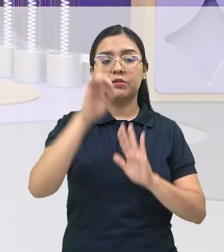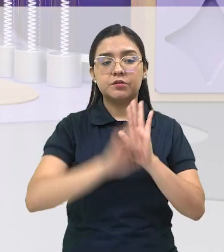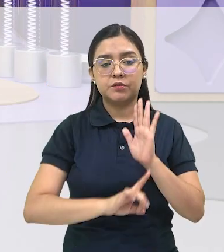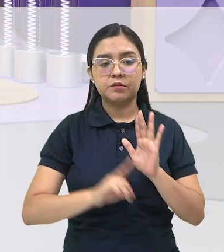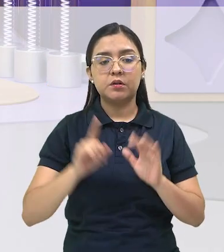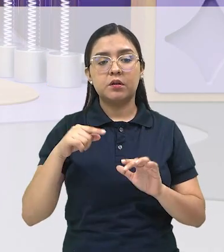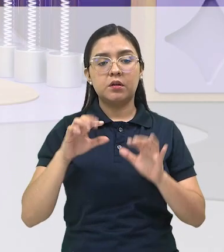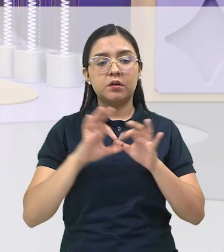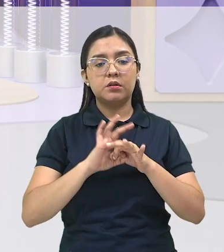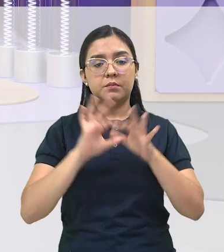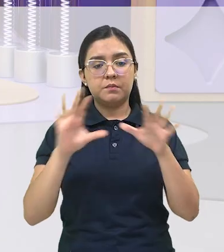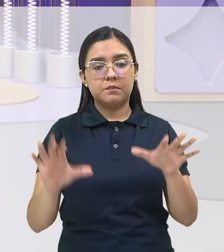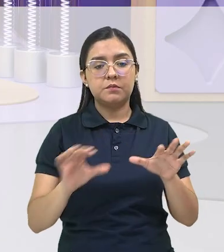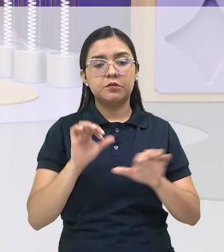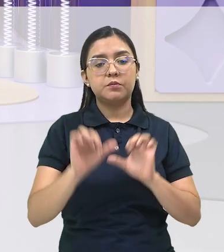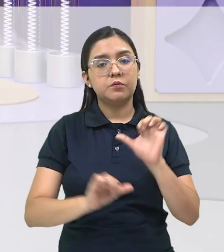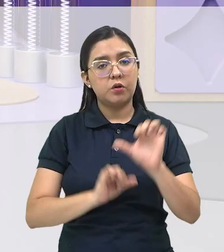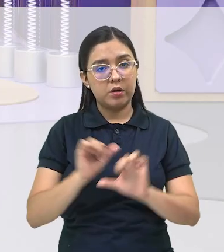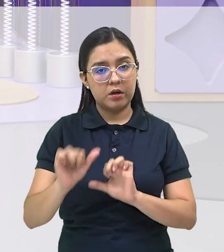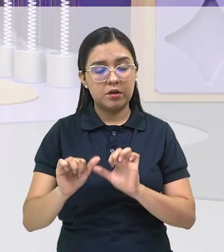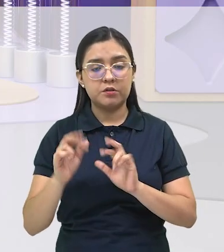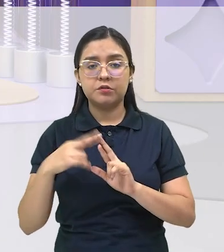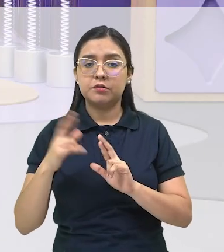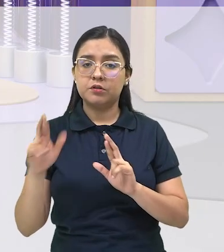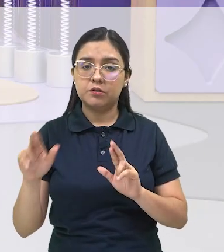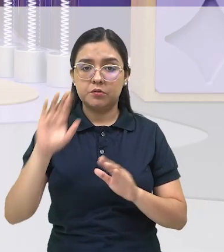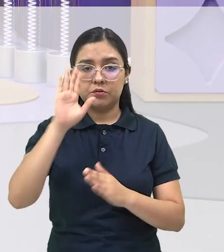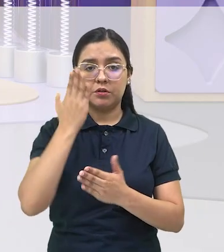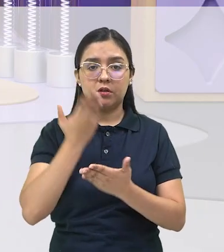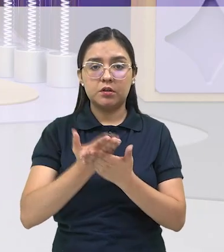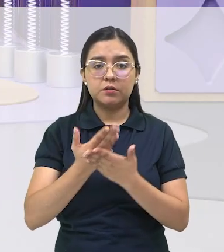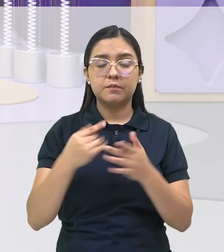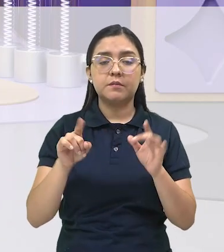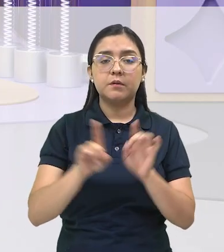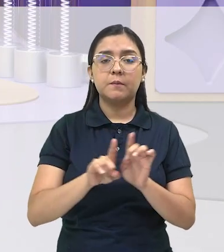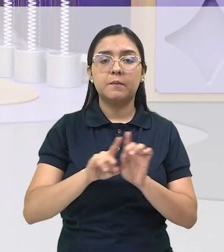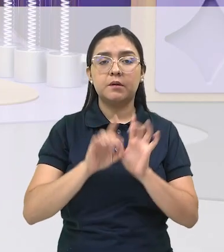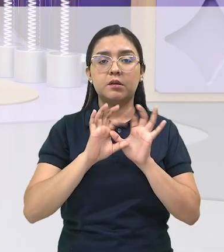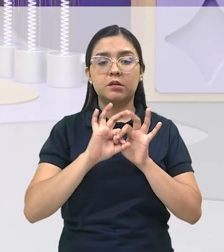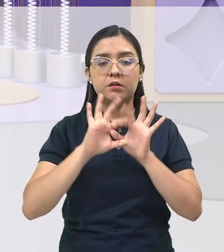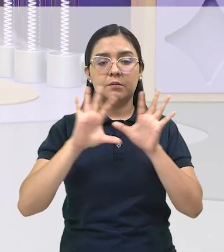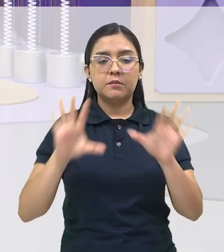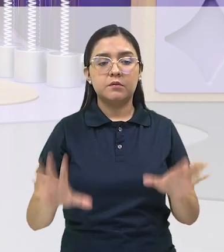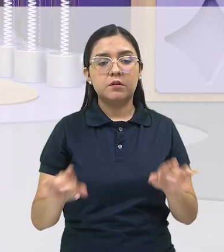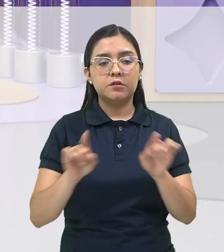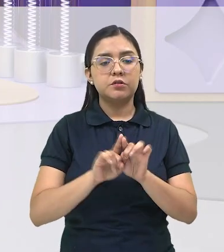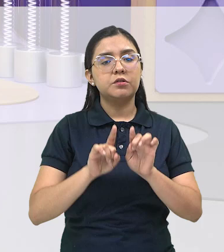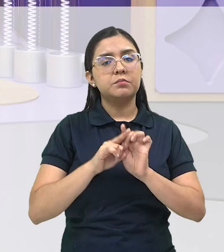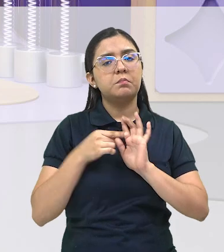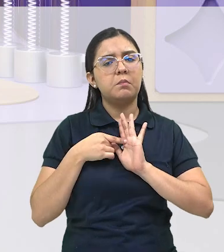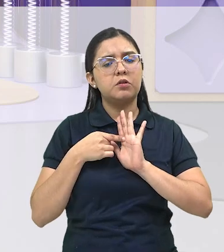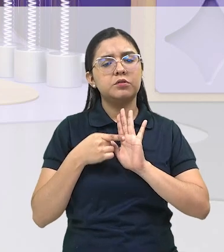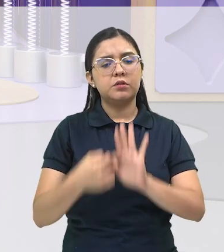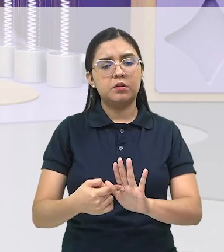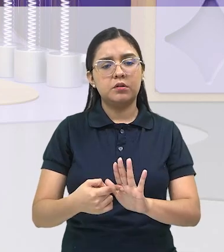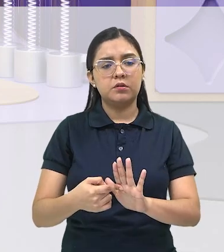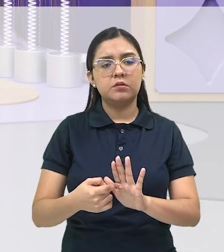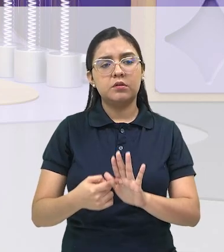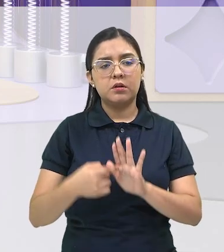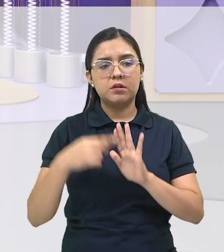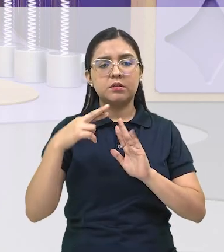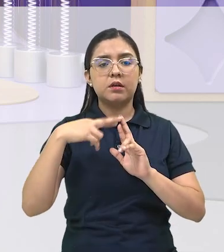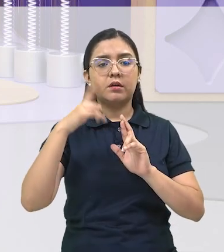inclui a liberdade de mudar de religião ou crença e a liberdade de manifestar